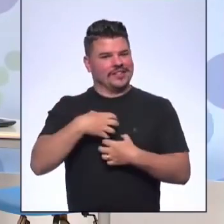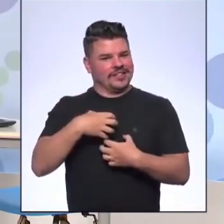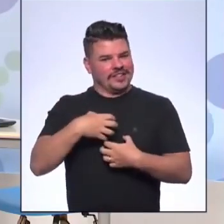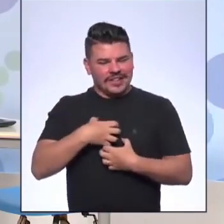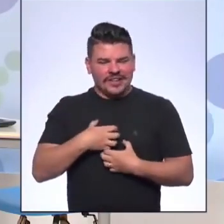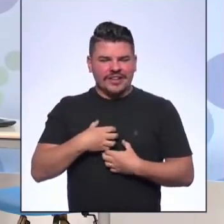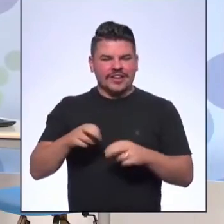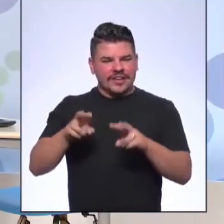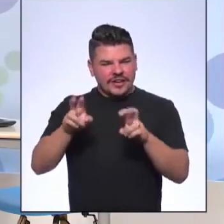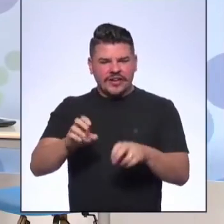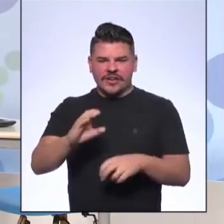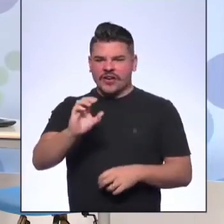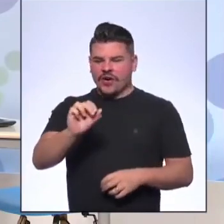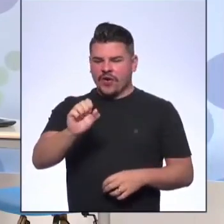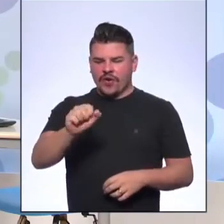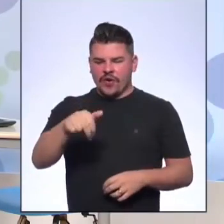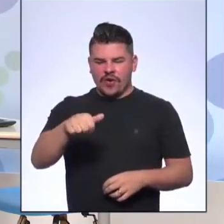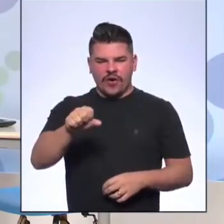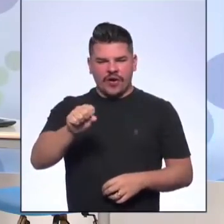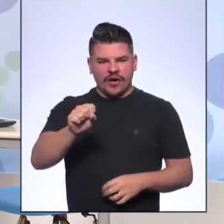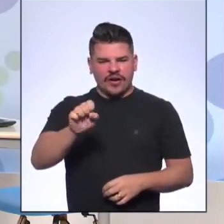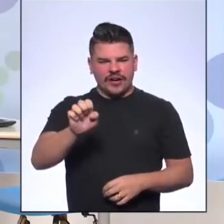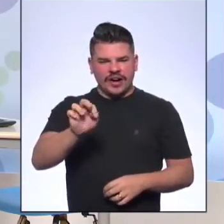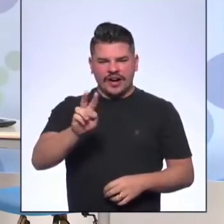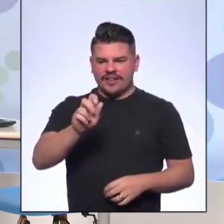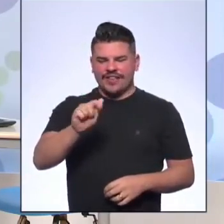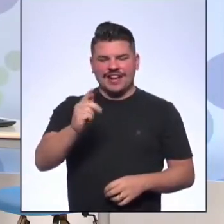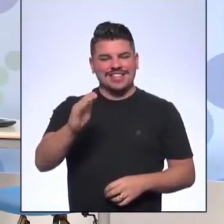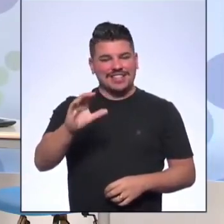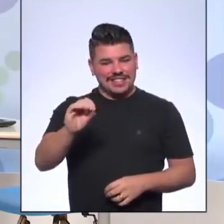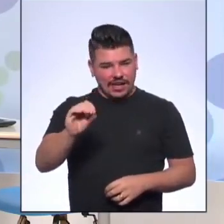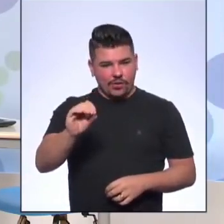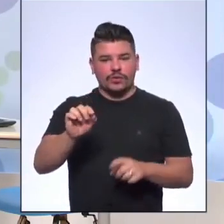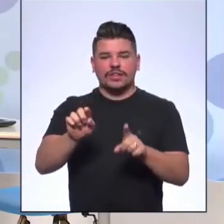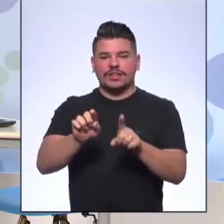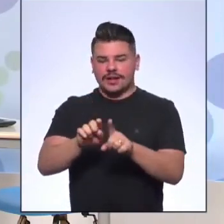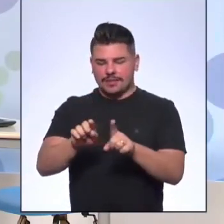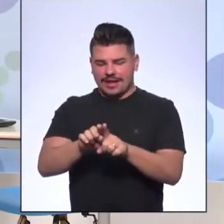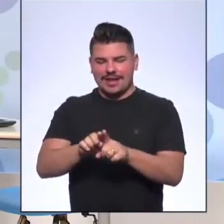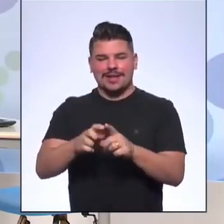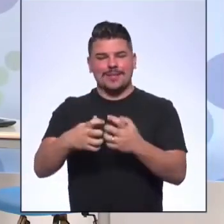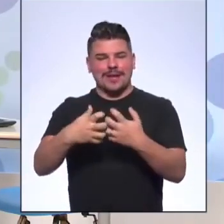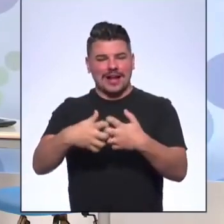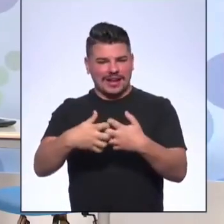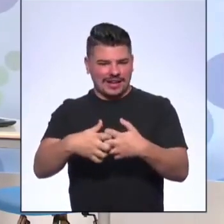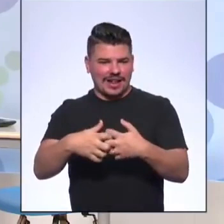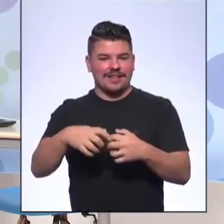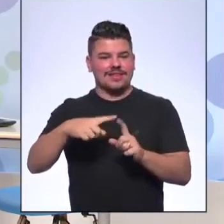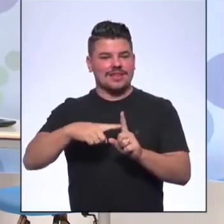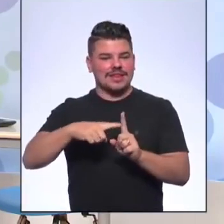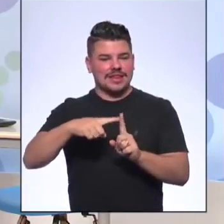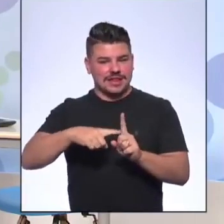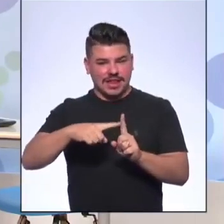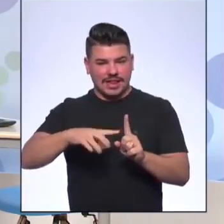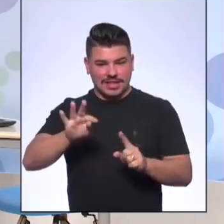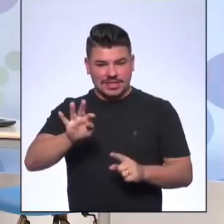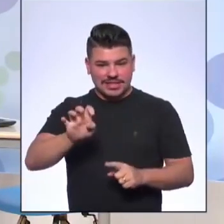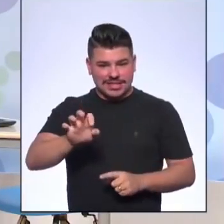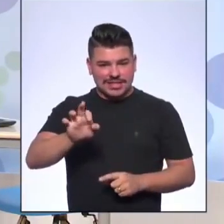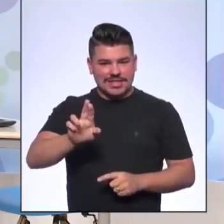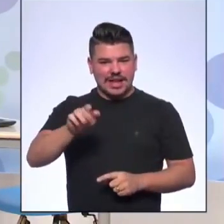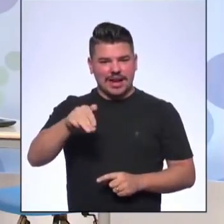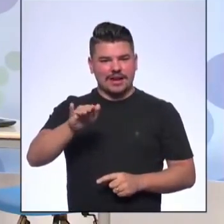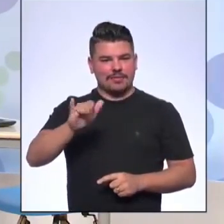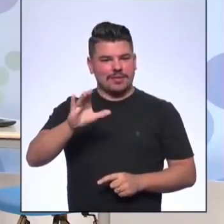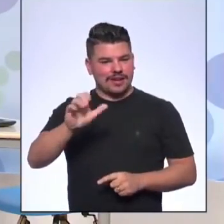sobre a conservação, vamos falar um pouquinho sobre as máquinas térmicas. Olha, acho que nunca mais a mente vai voltar ao que era antes. Nada. Ô, Giba, isso aí dá o que pensar